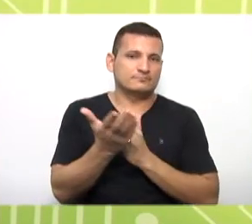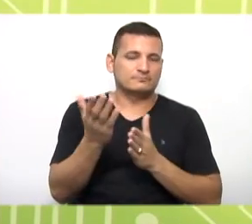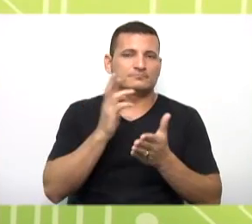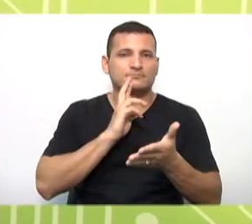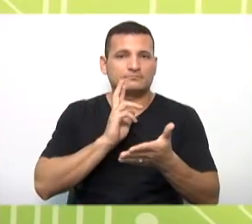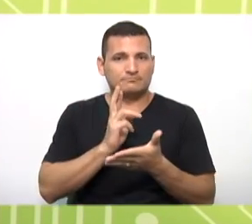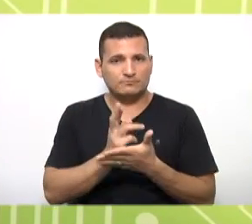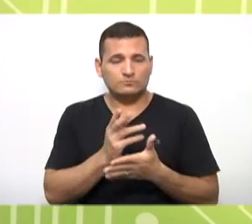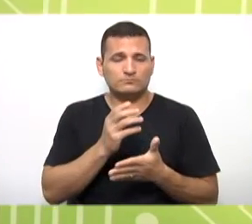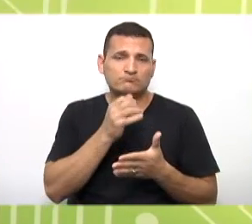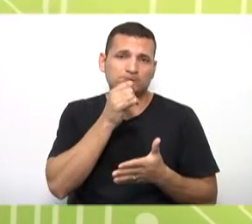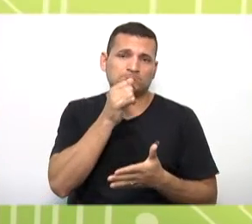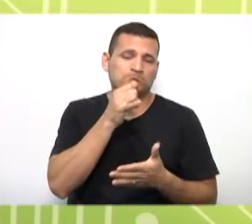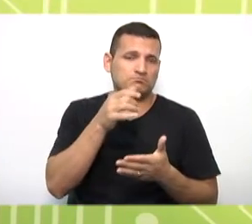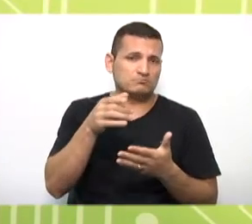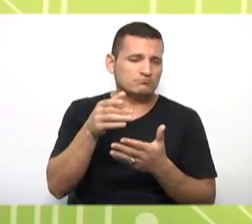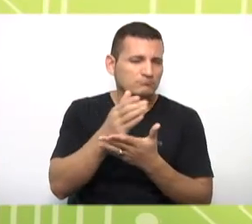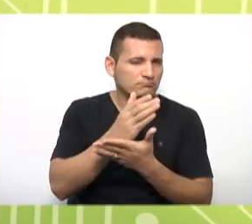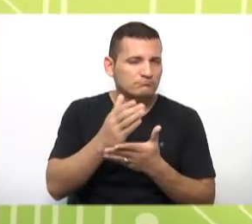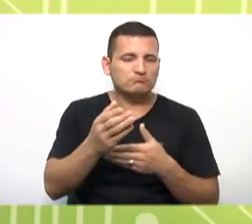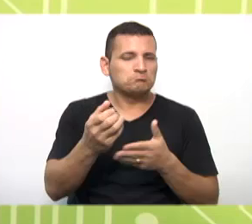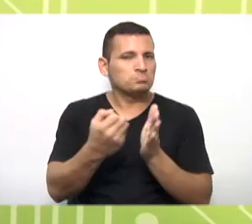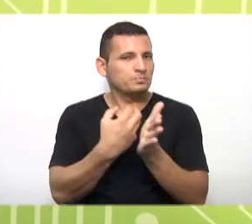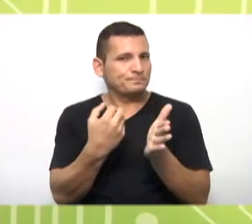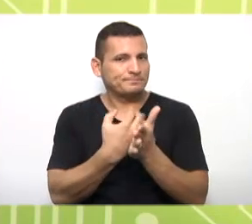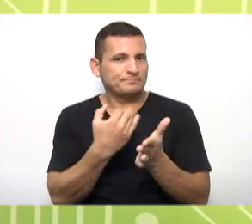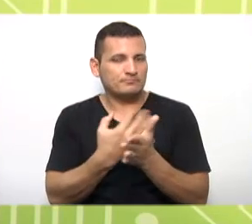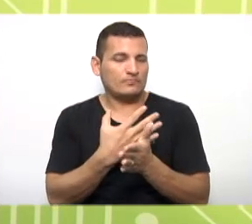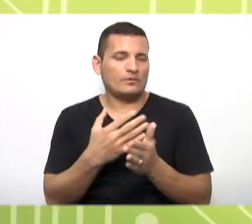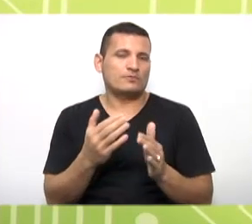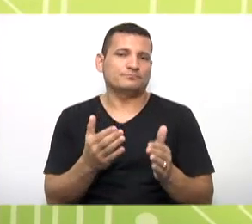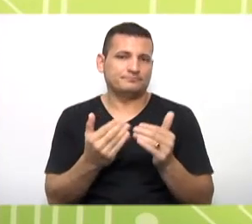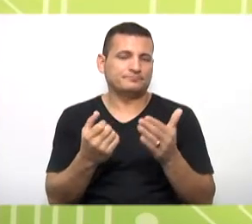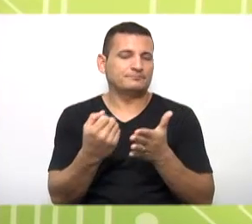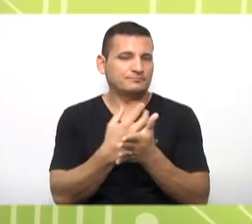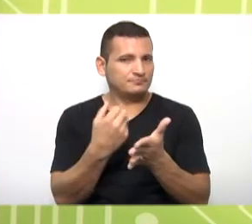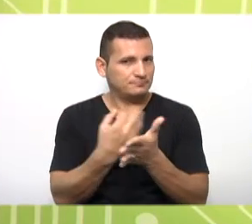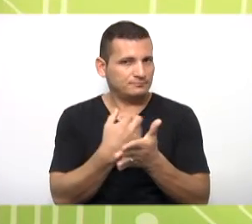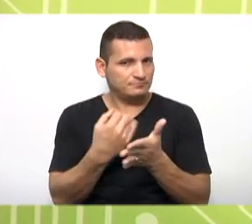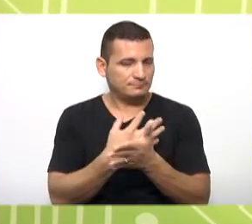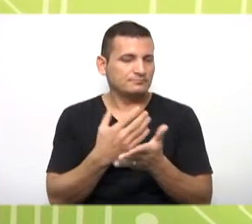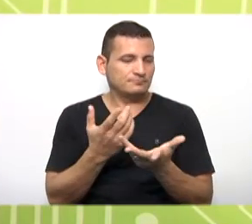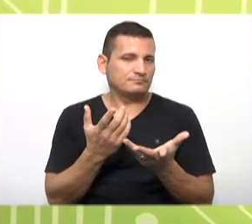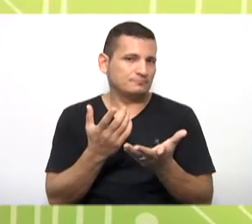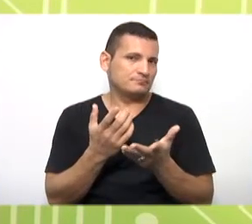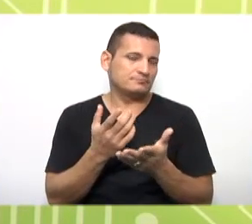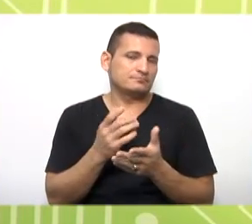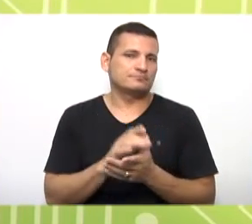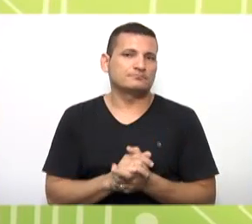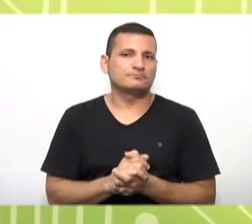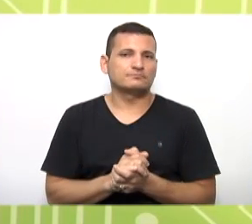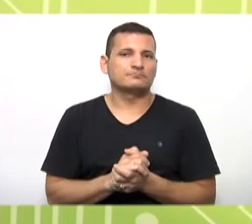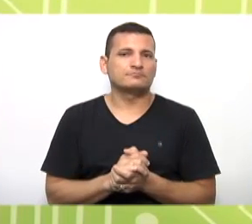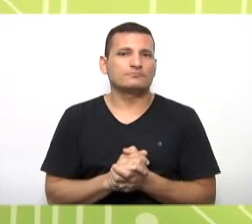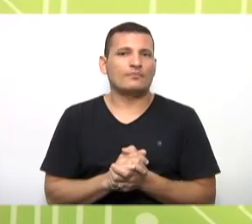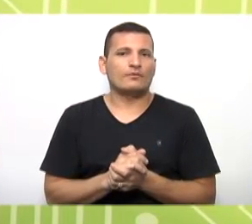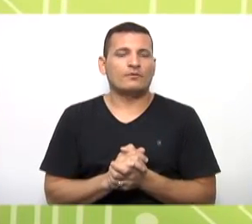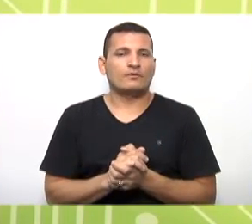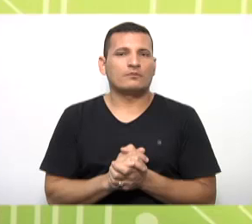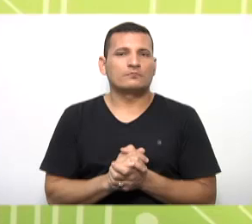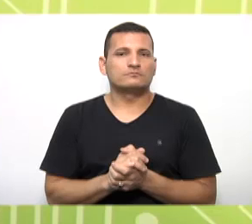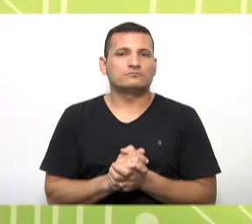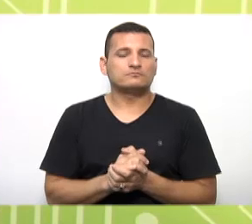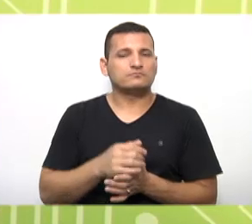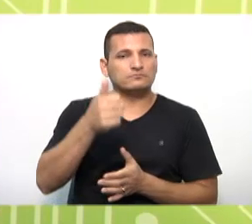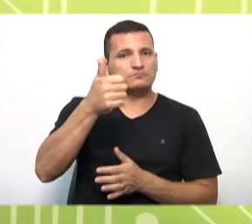que ainda não enviaram e que estão com acesso, enviem as respostas aqui para a gente citar que vocês estão participando. Nossa primeira